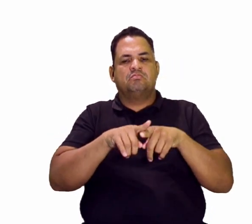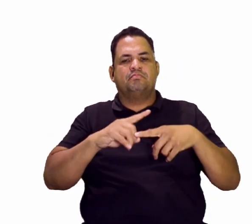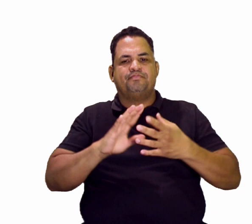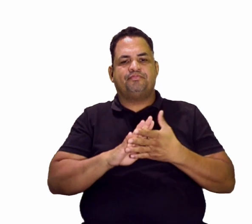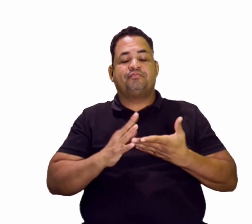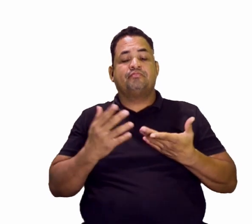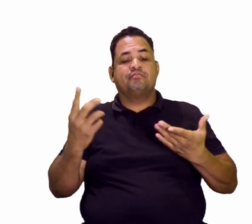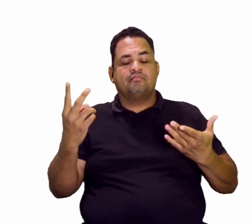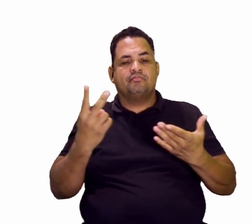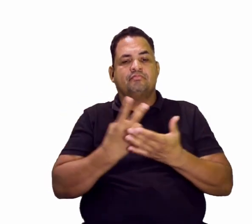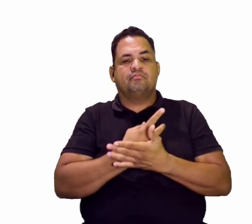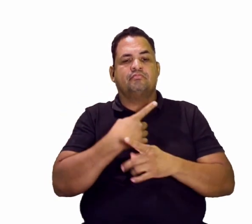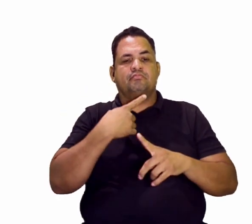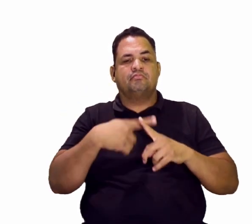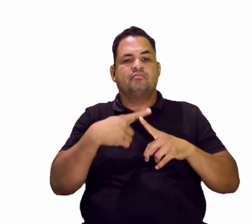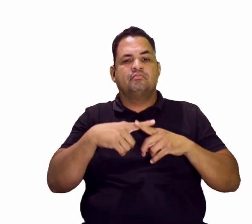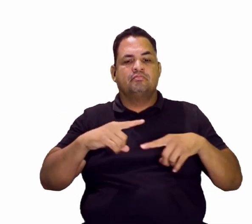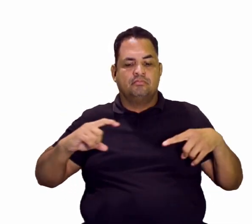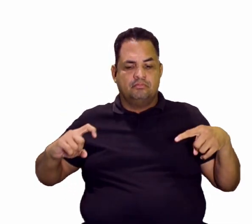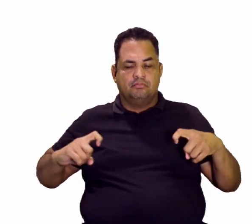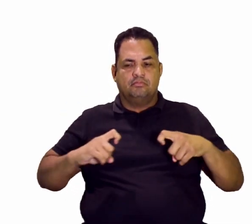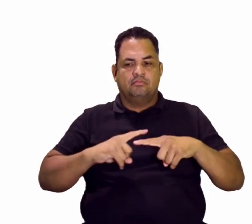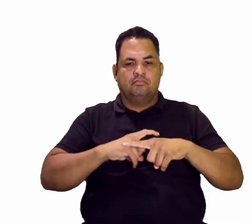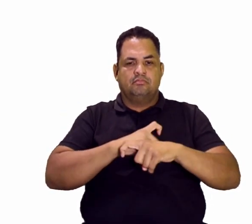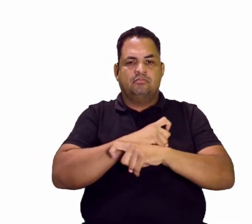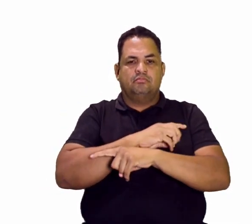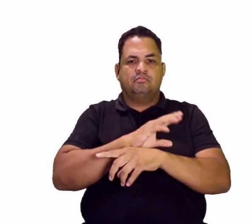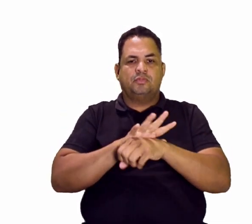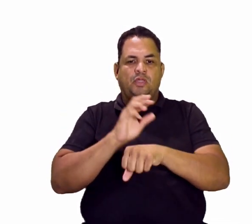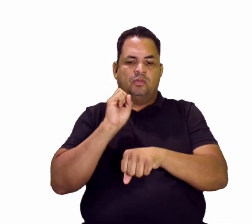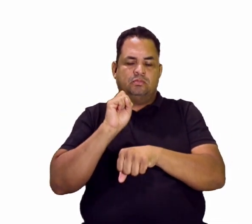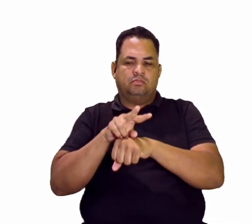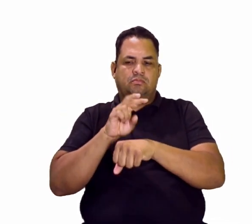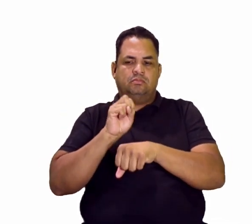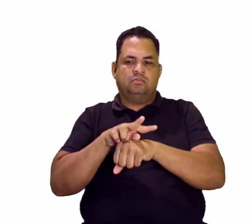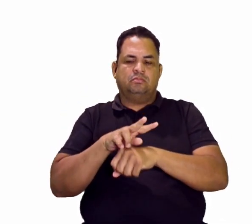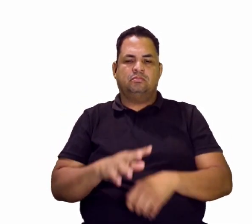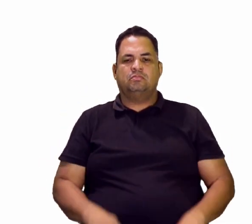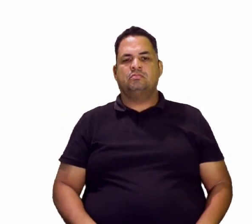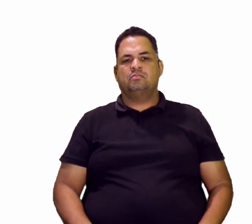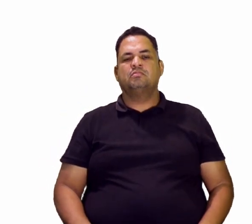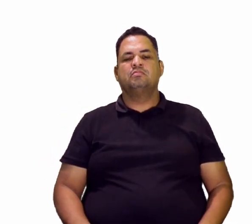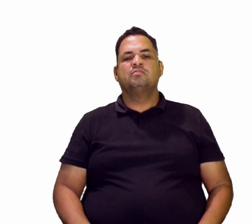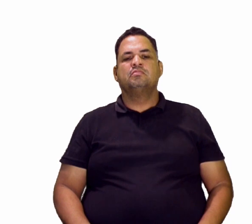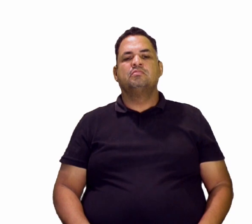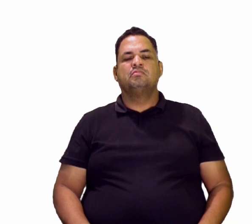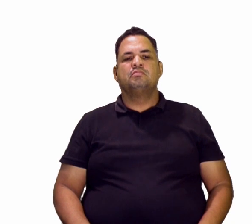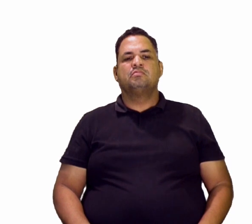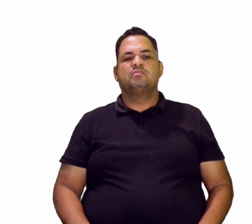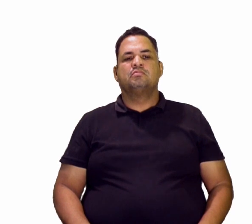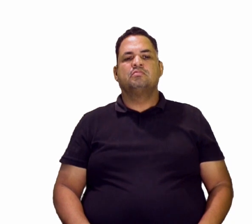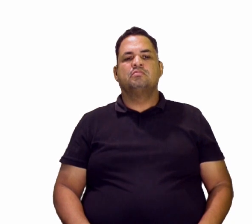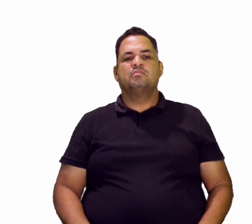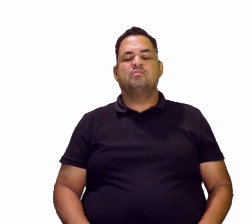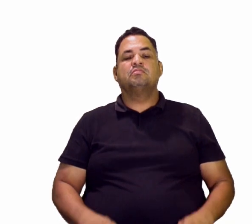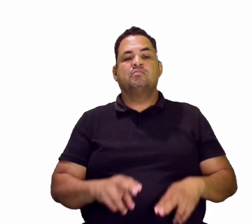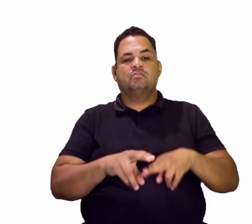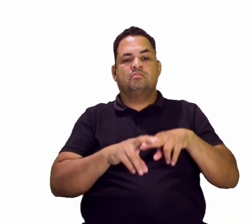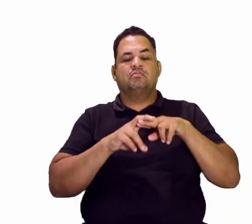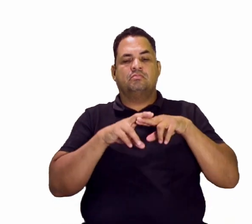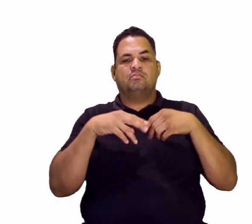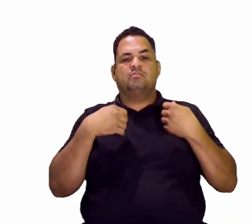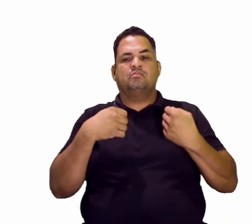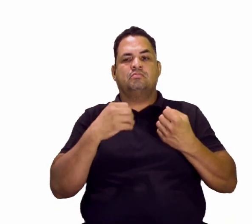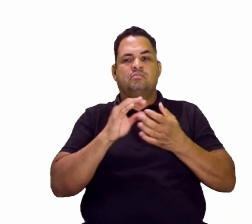pode ser causada, provocada por bactéria ou vírus, gente. Certo? Então, por isso, tem gente